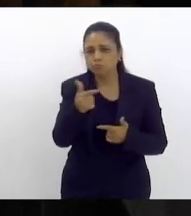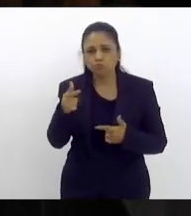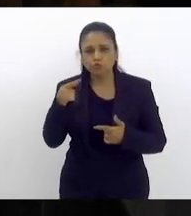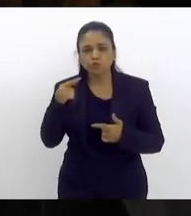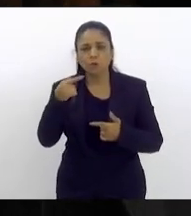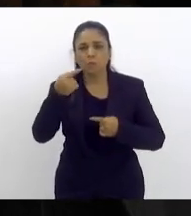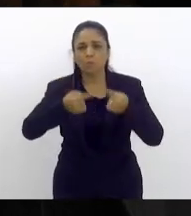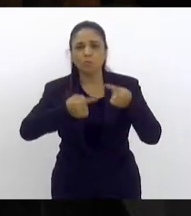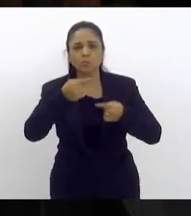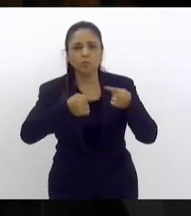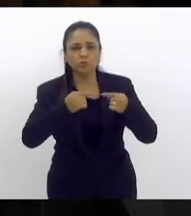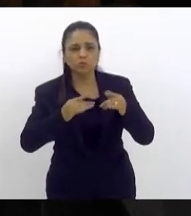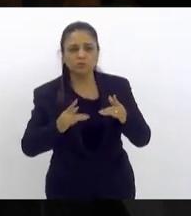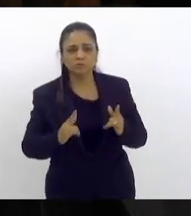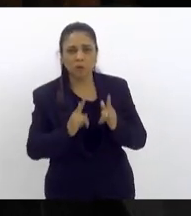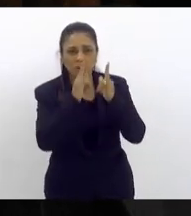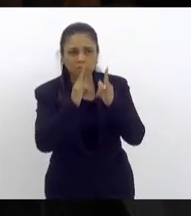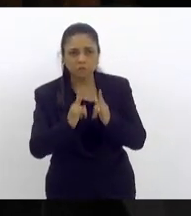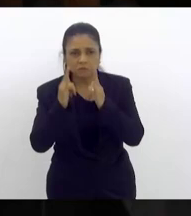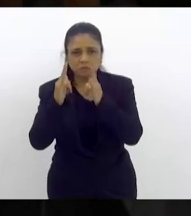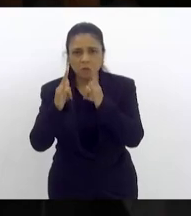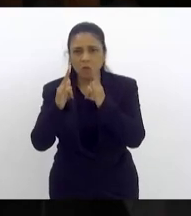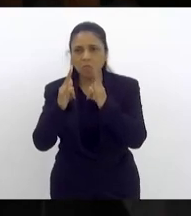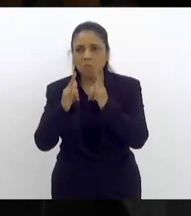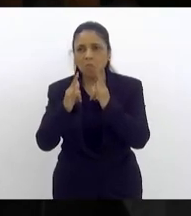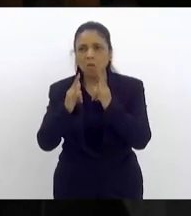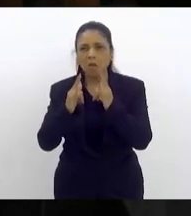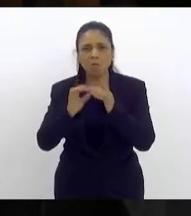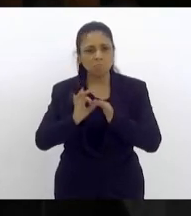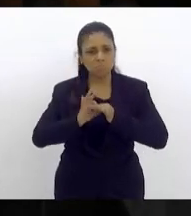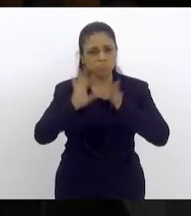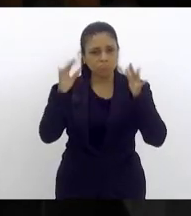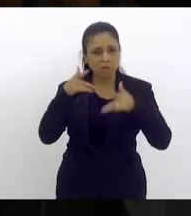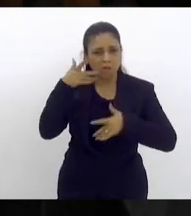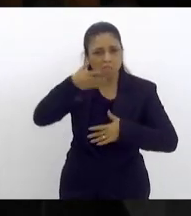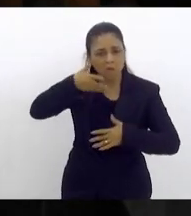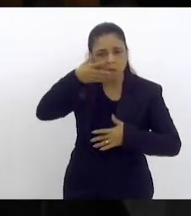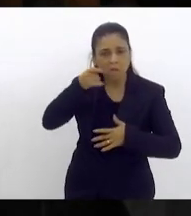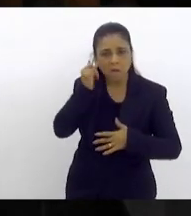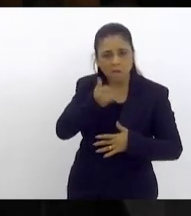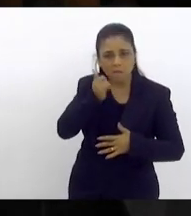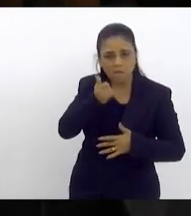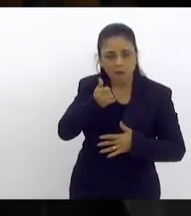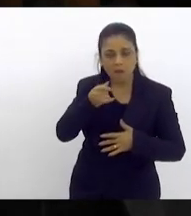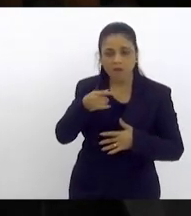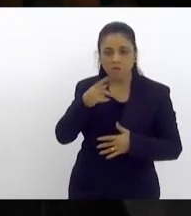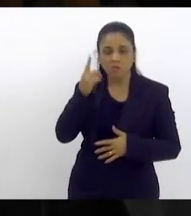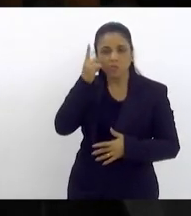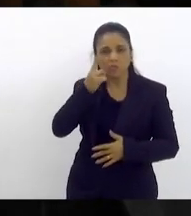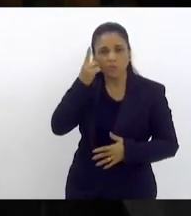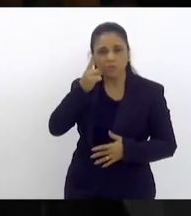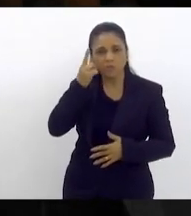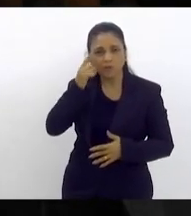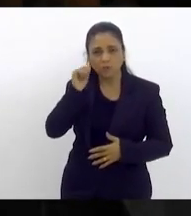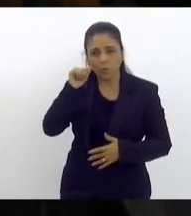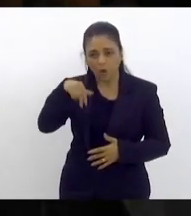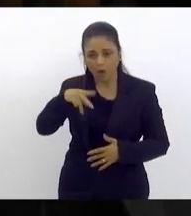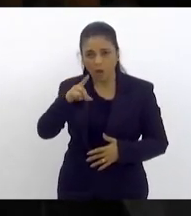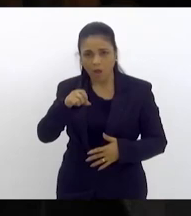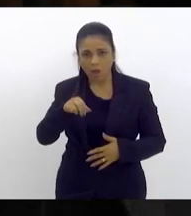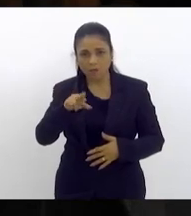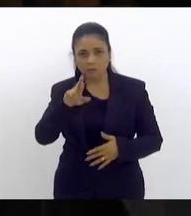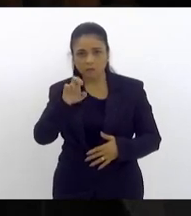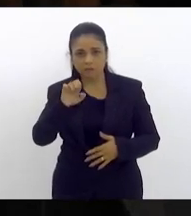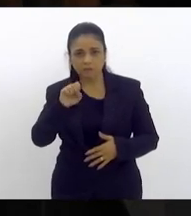de habitação ou seja falou que quis E aí o deputado Anderson comprei um bom papel ali de a cada mentira que